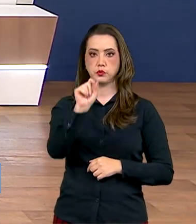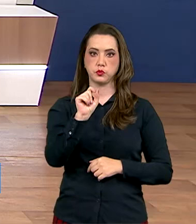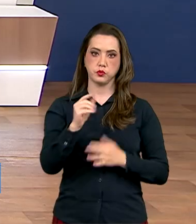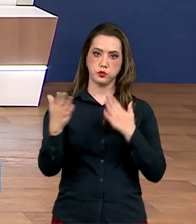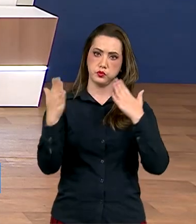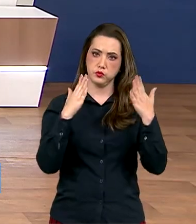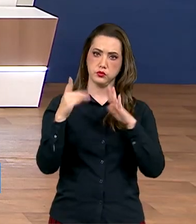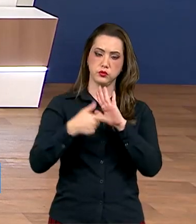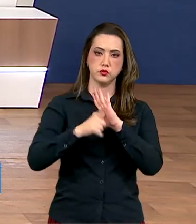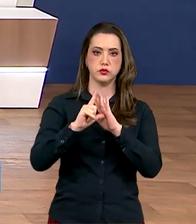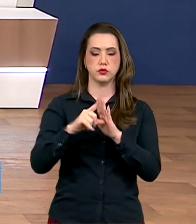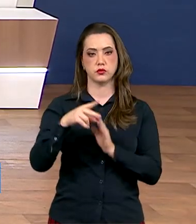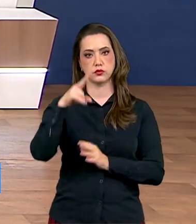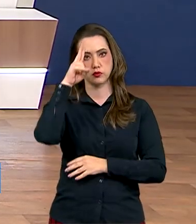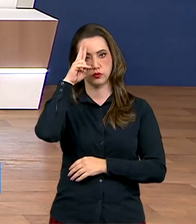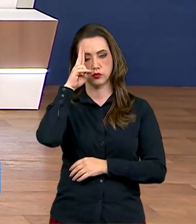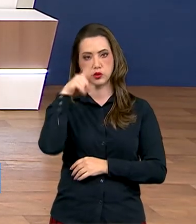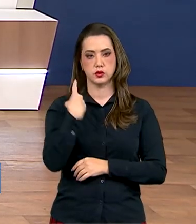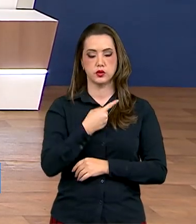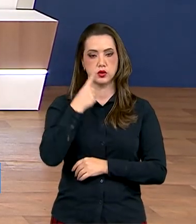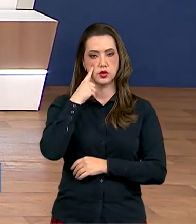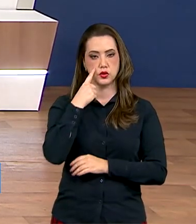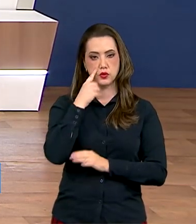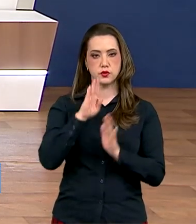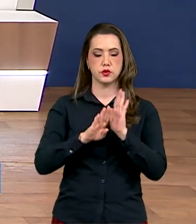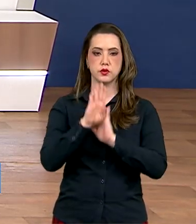com a segunda-feira passada, a gente vê então uma alta,